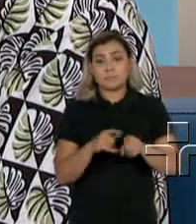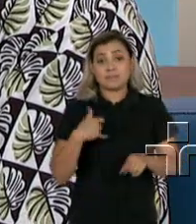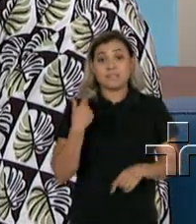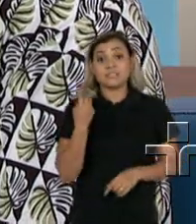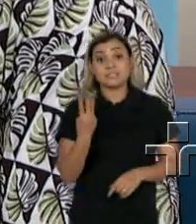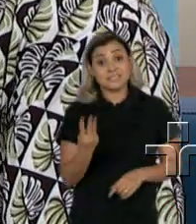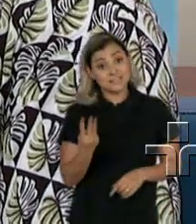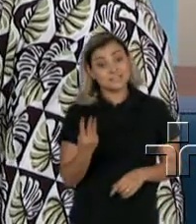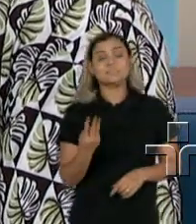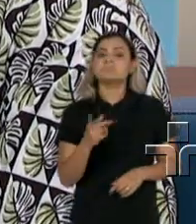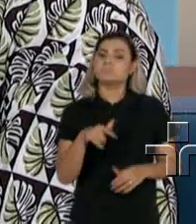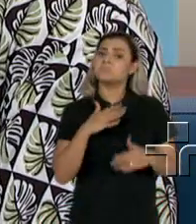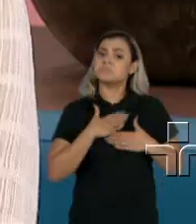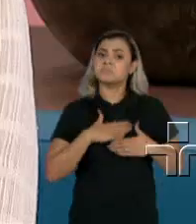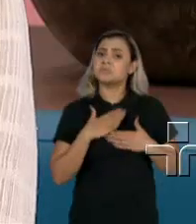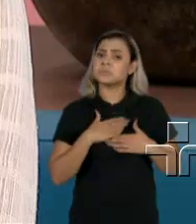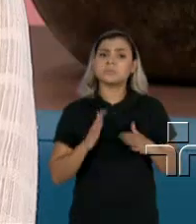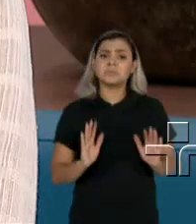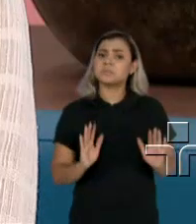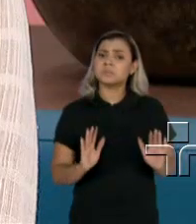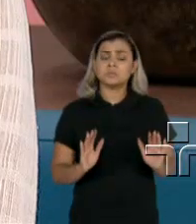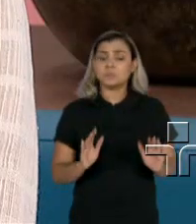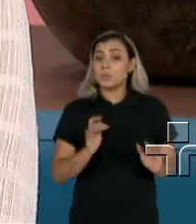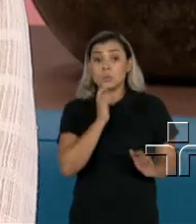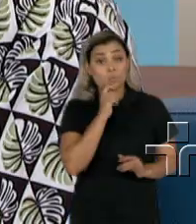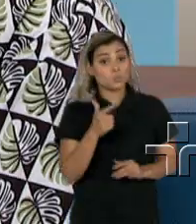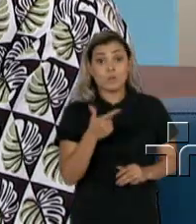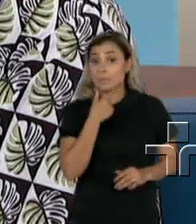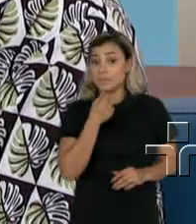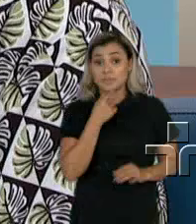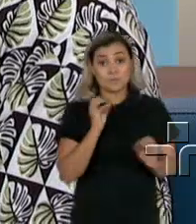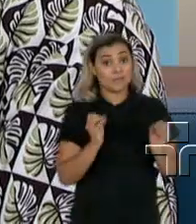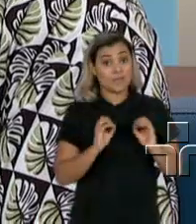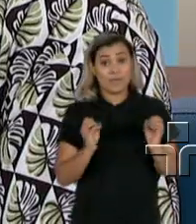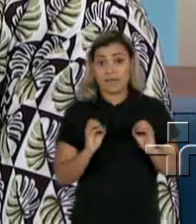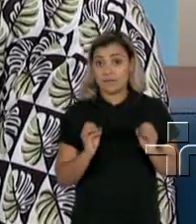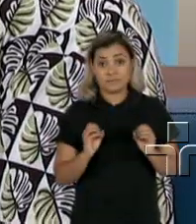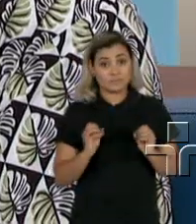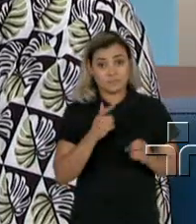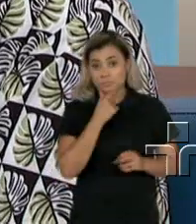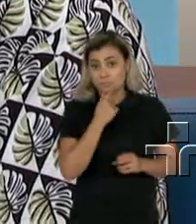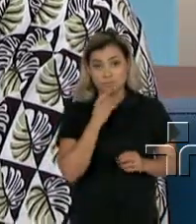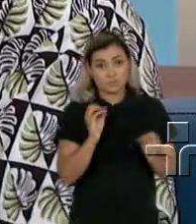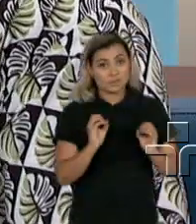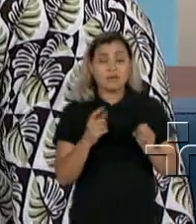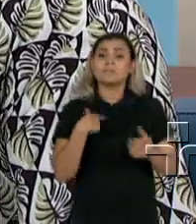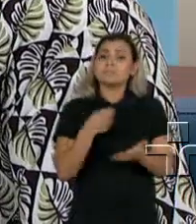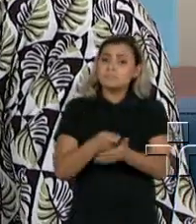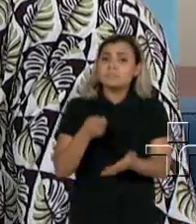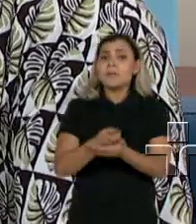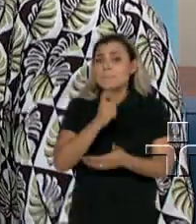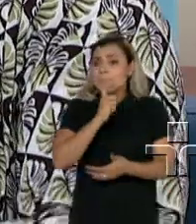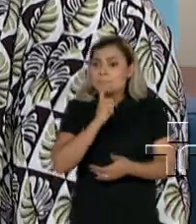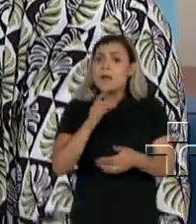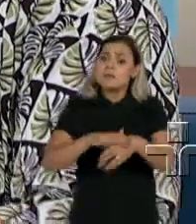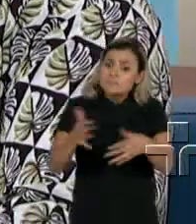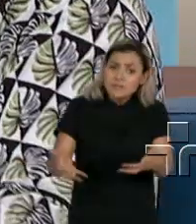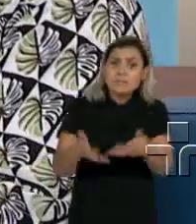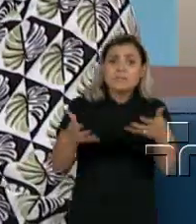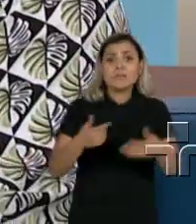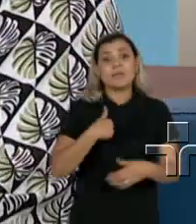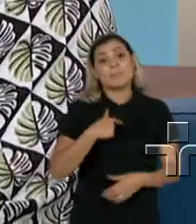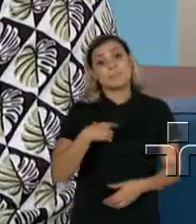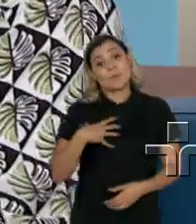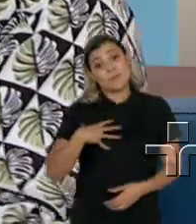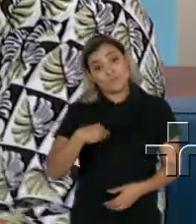foi bem tranquilo não tem meninos lá na até eles cobram bastante para os pais igual no meu caso tem